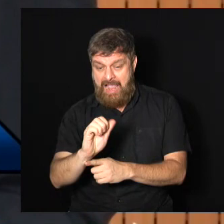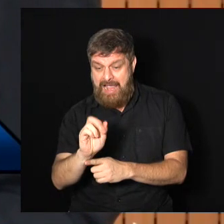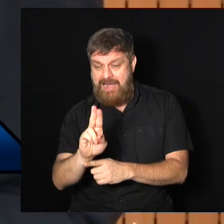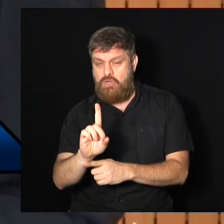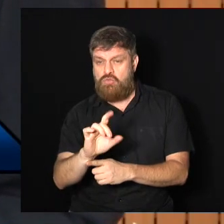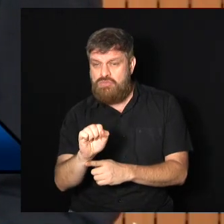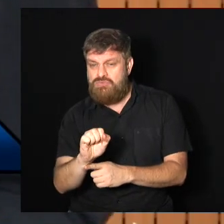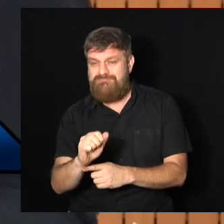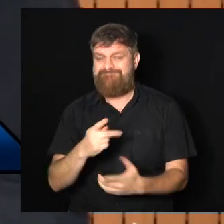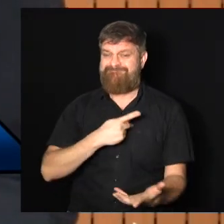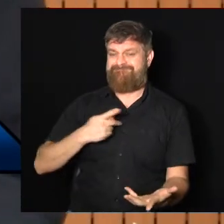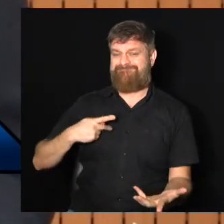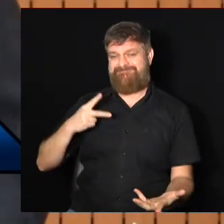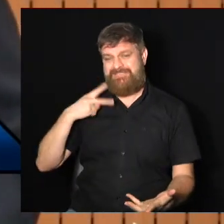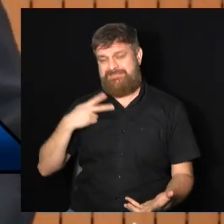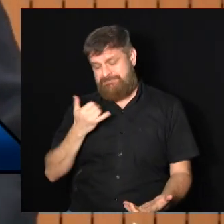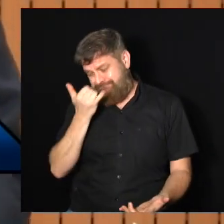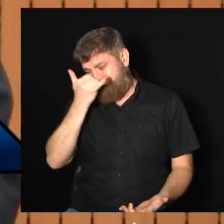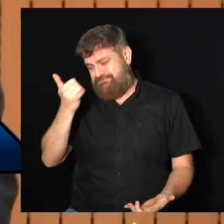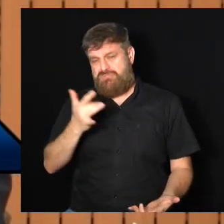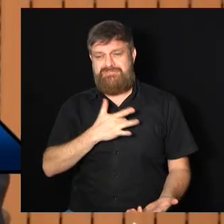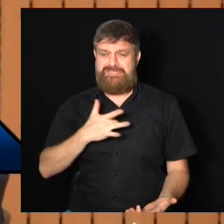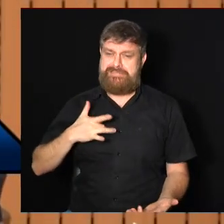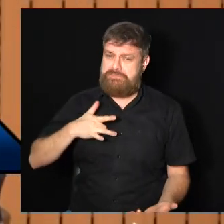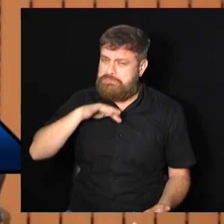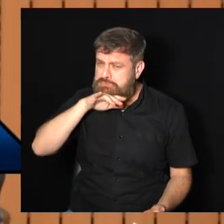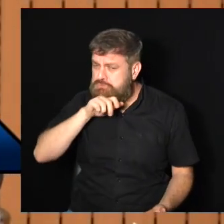de saúde, ele não pôde comparecer aqui,